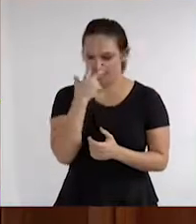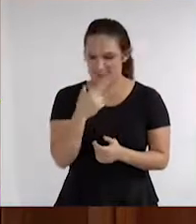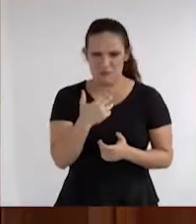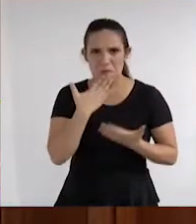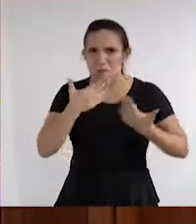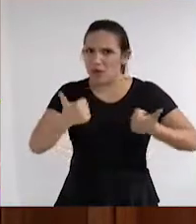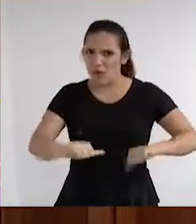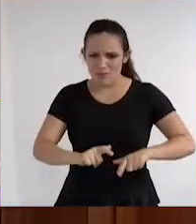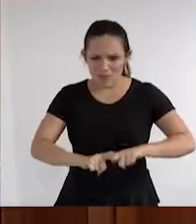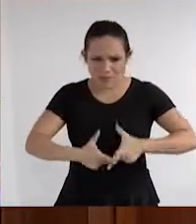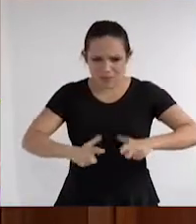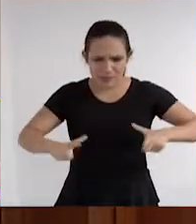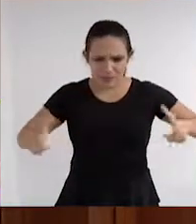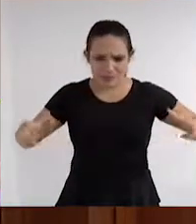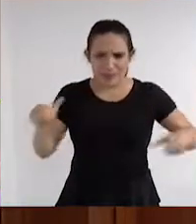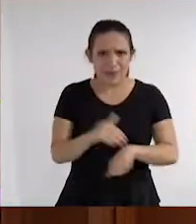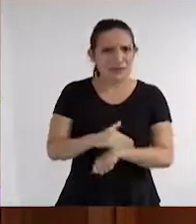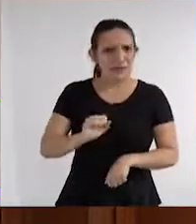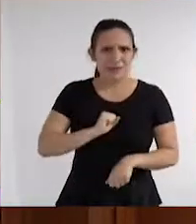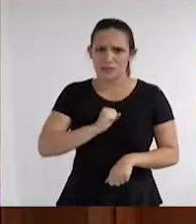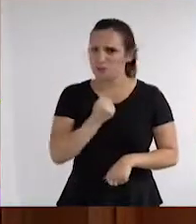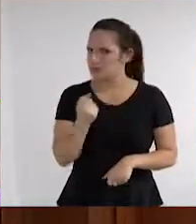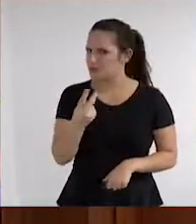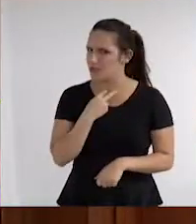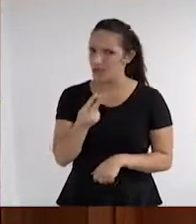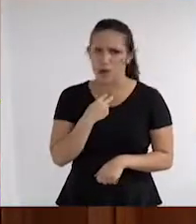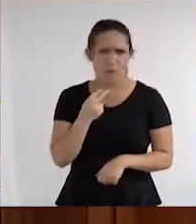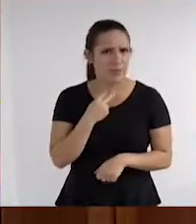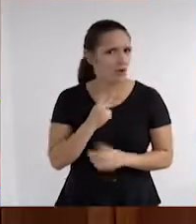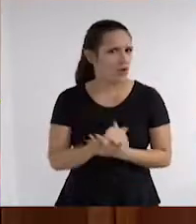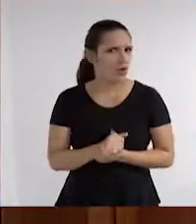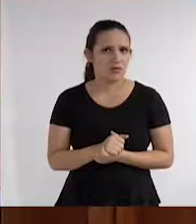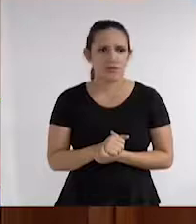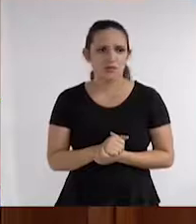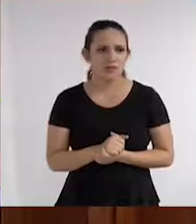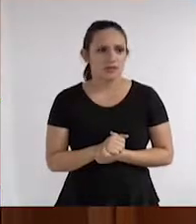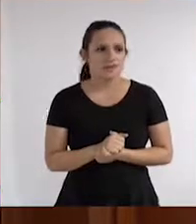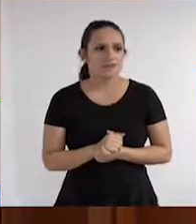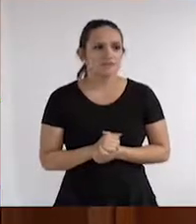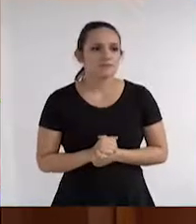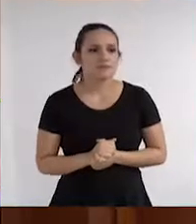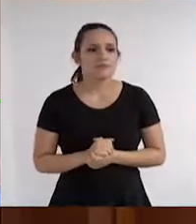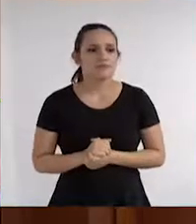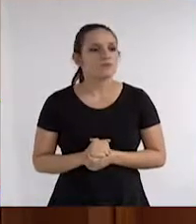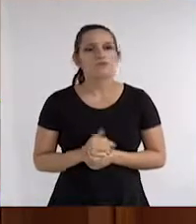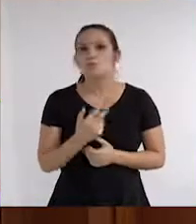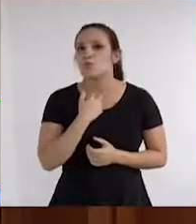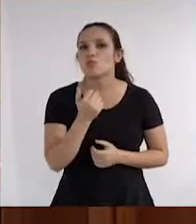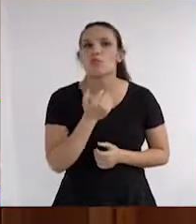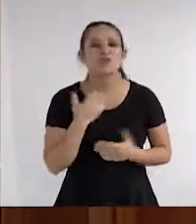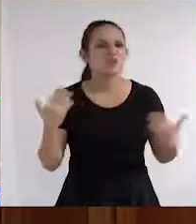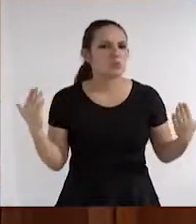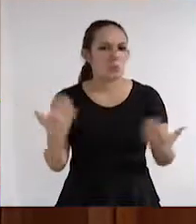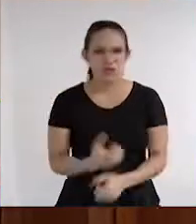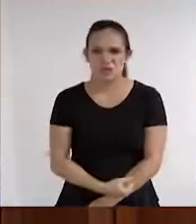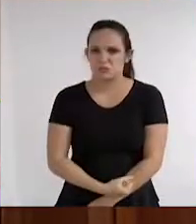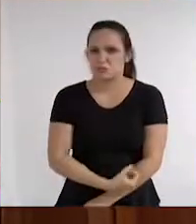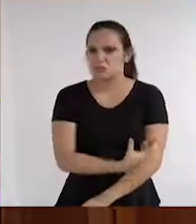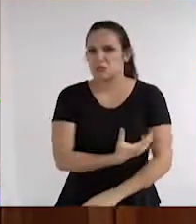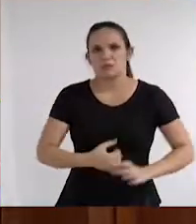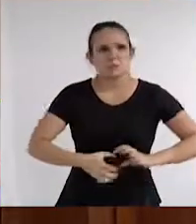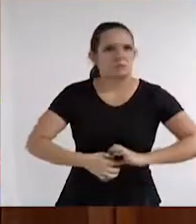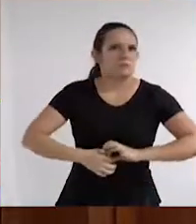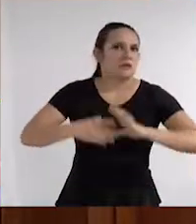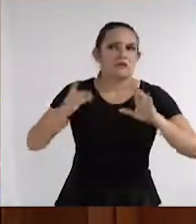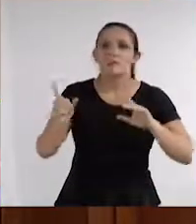expandindo no nosso país e que não pode dar razão, aliás, não pode dar um espaço a um tratamento que